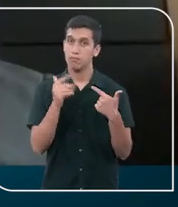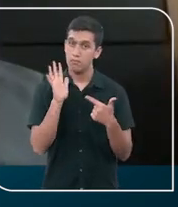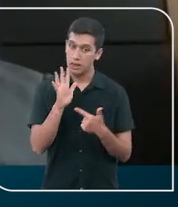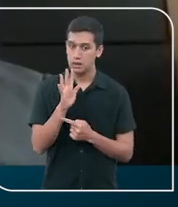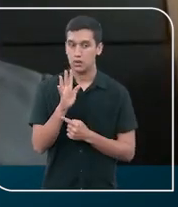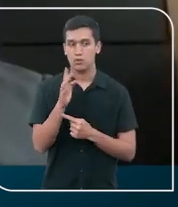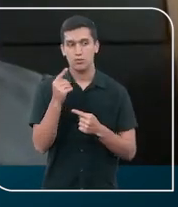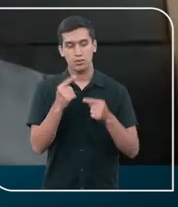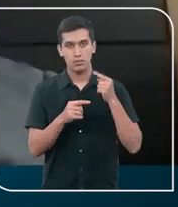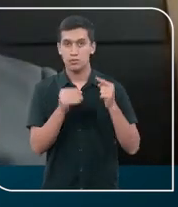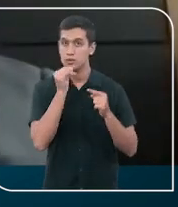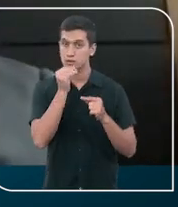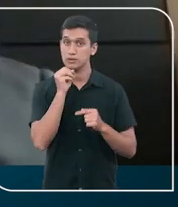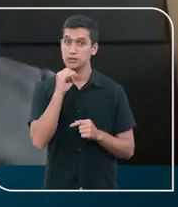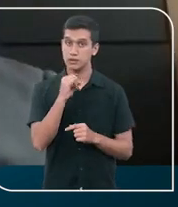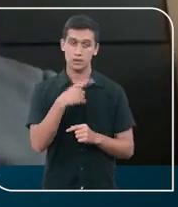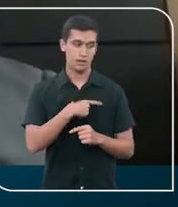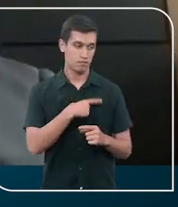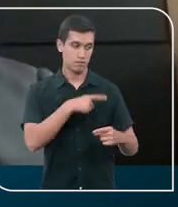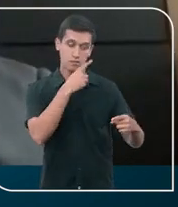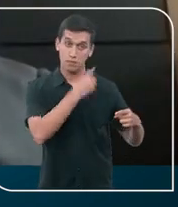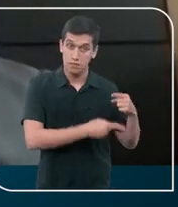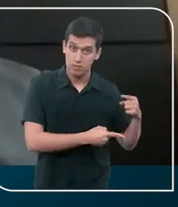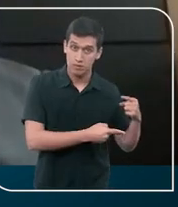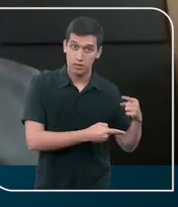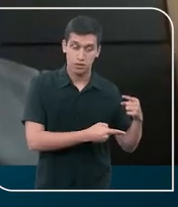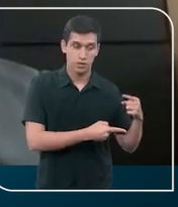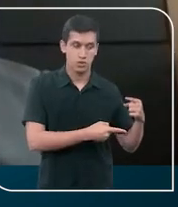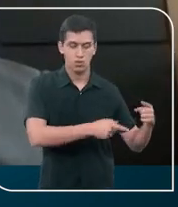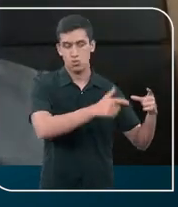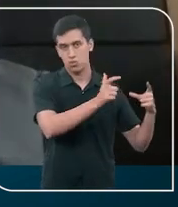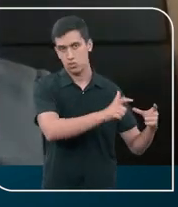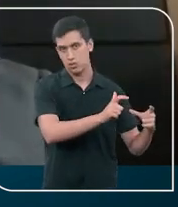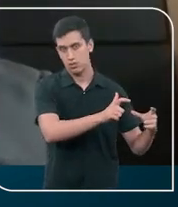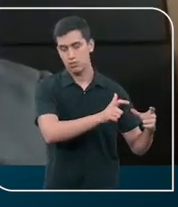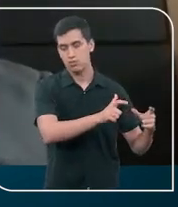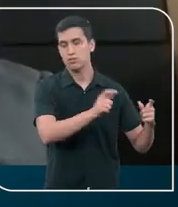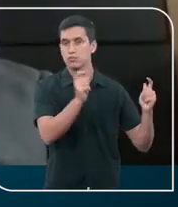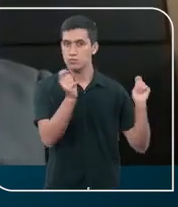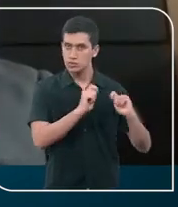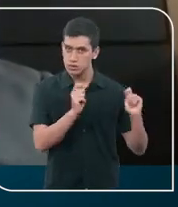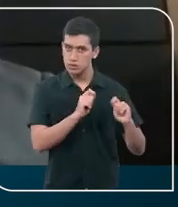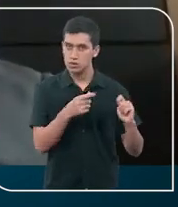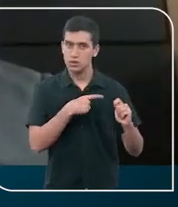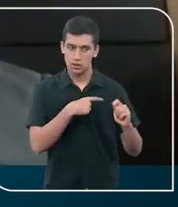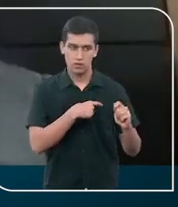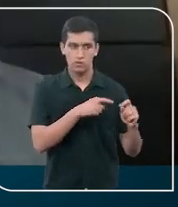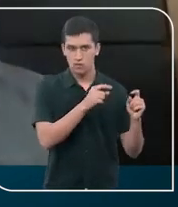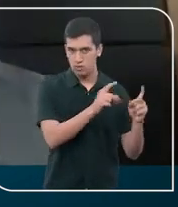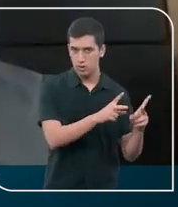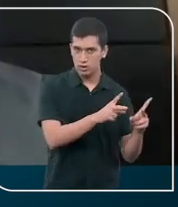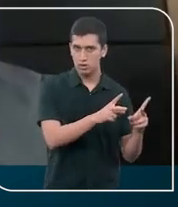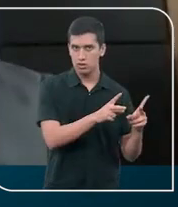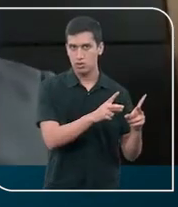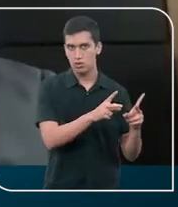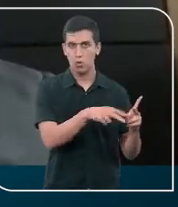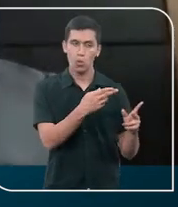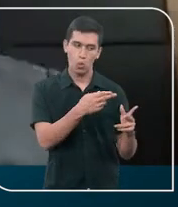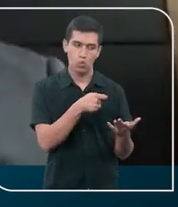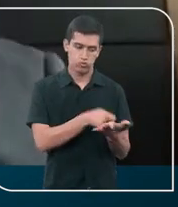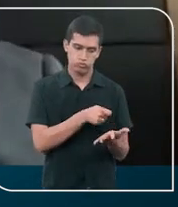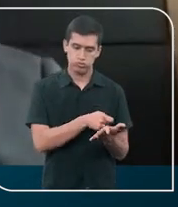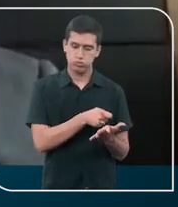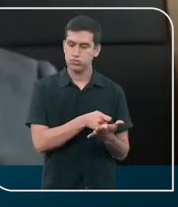você restringisse que a unidade pudesse ser adjudicada, pudesse ser objeto de cobrança,